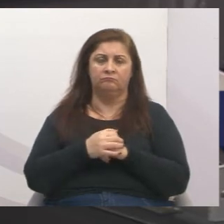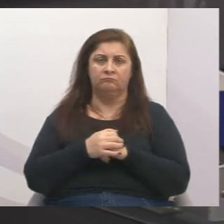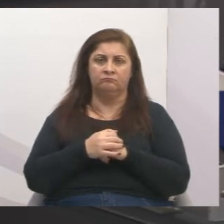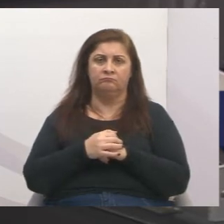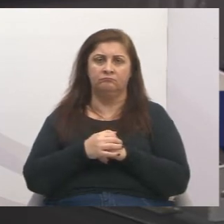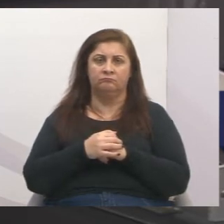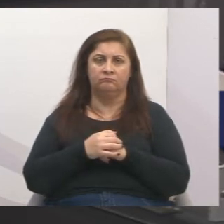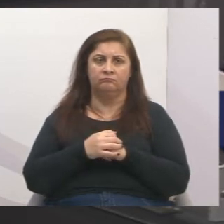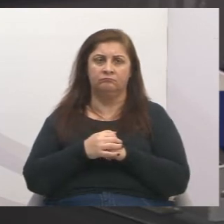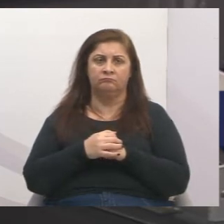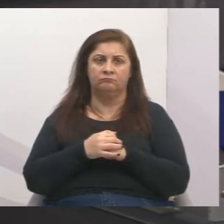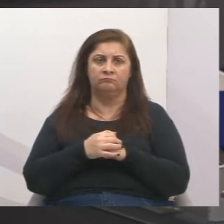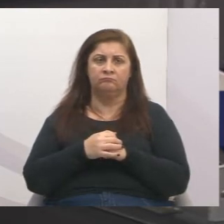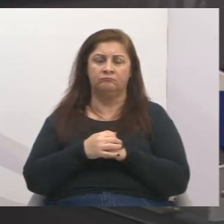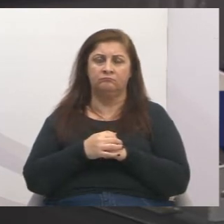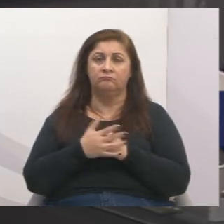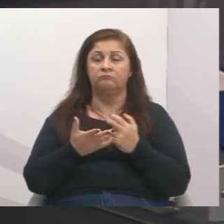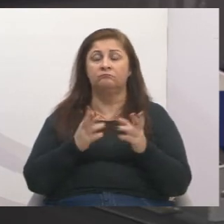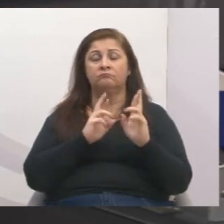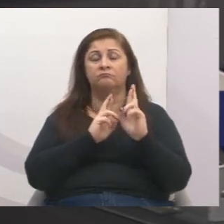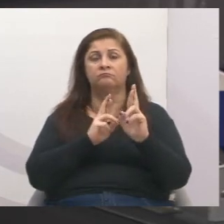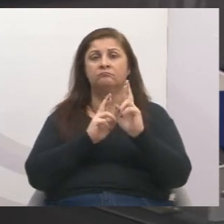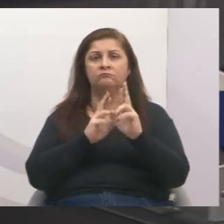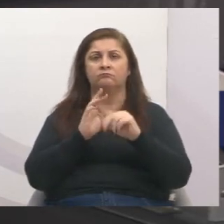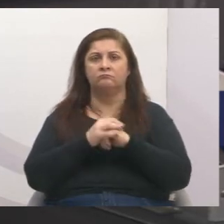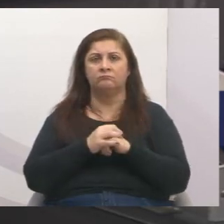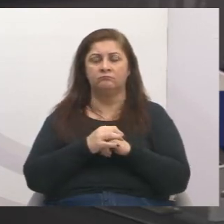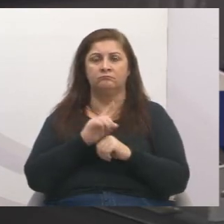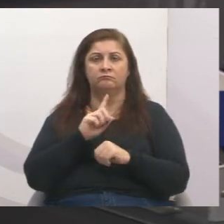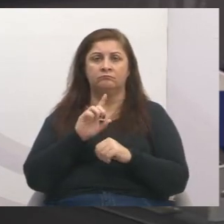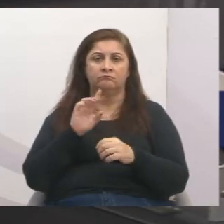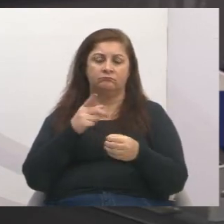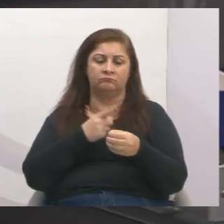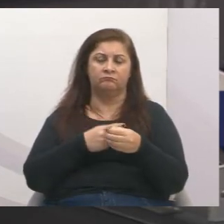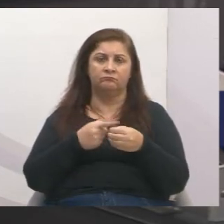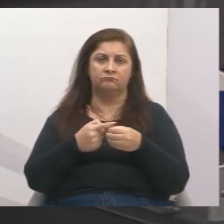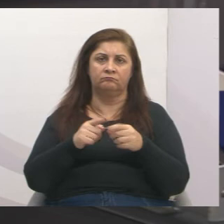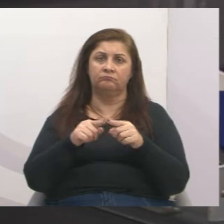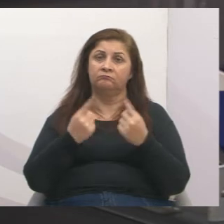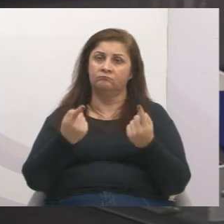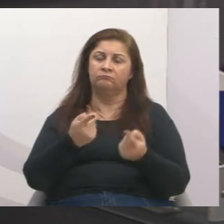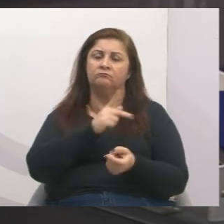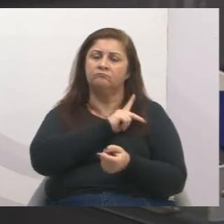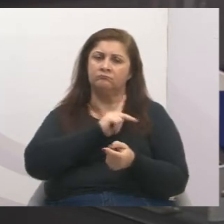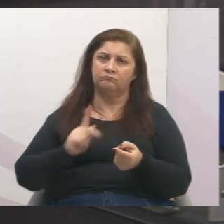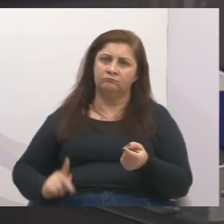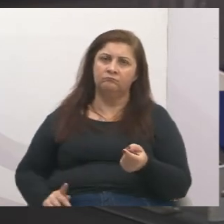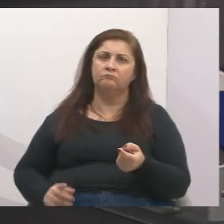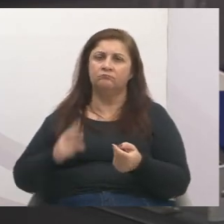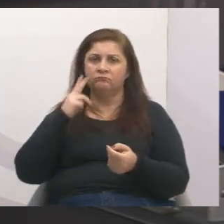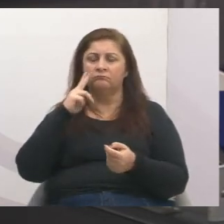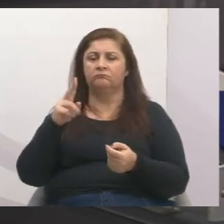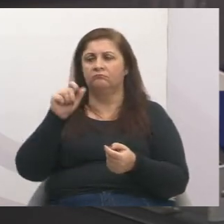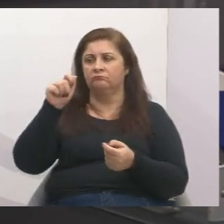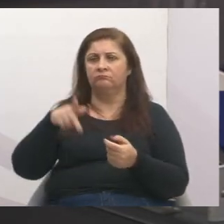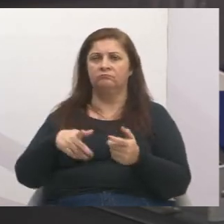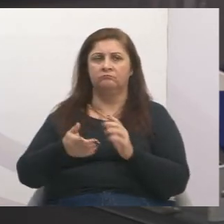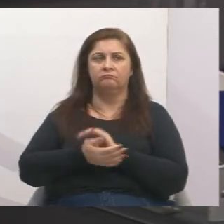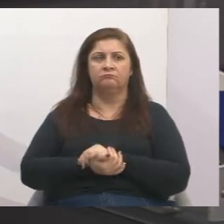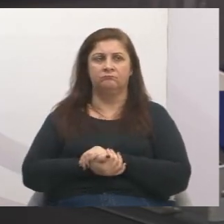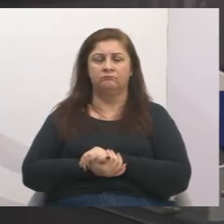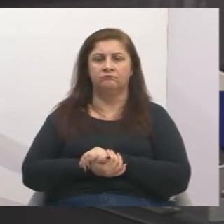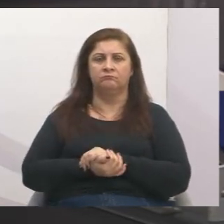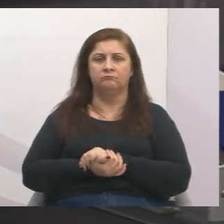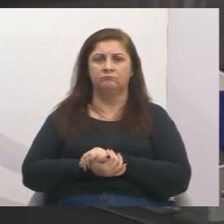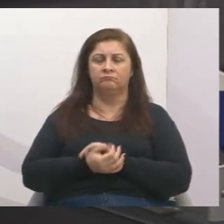tão grande. E fica aí a minha esperança, que não somente o município, mas também como o Estado reveja, não é, a situação dos aposentados. Tá